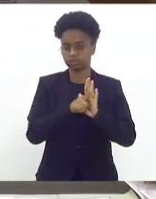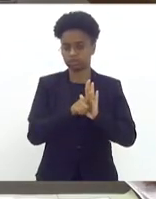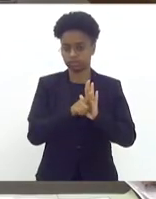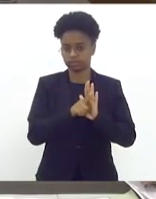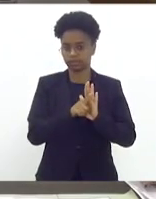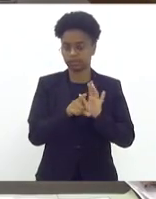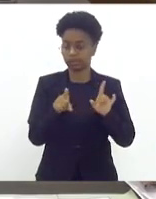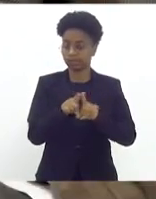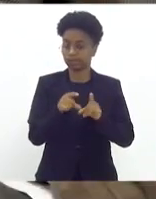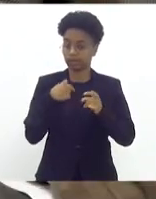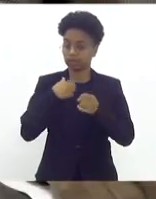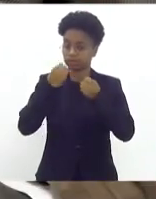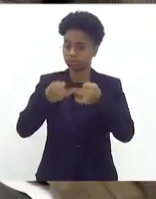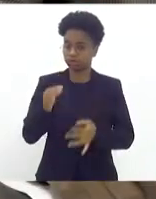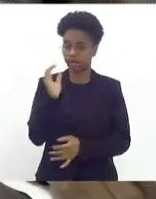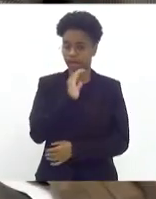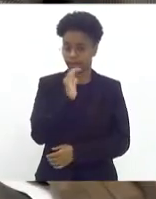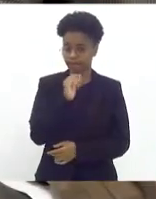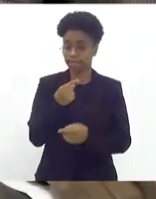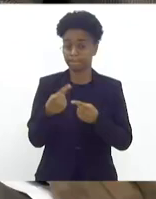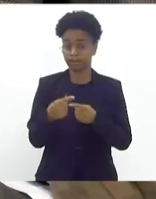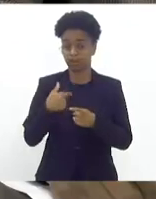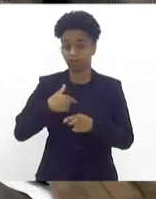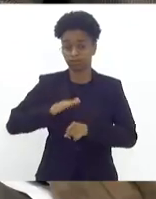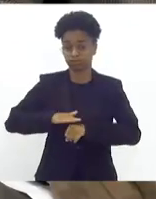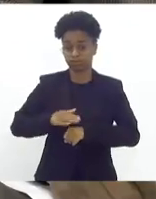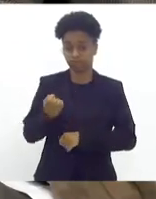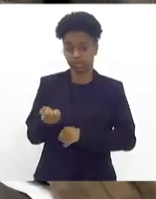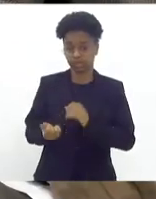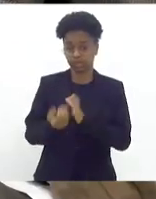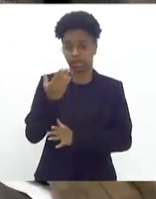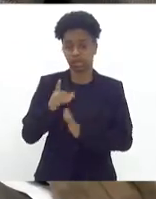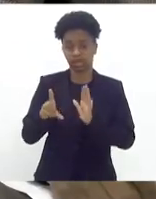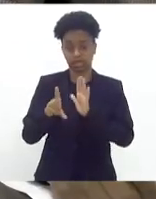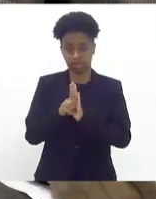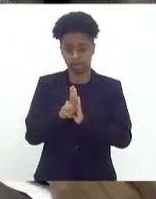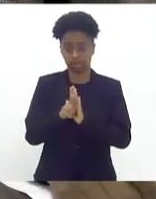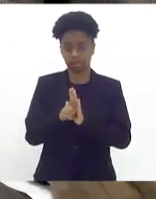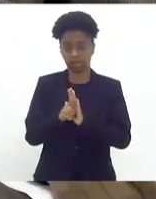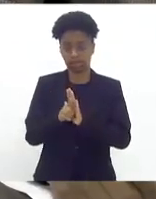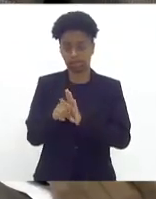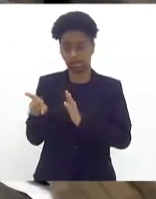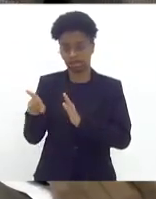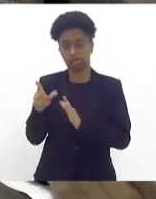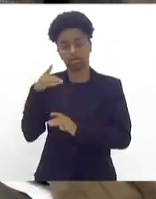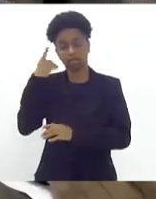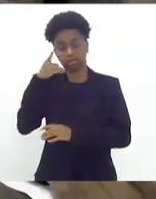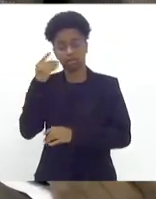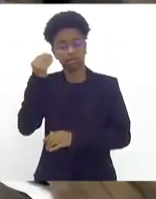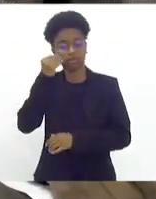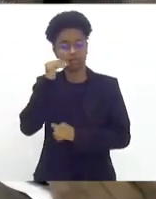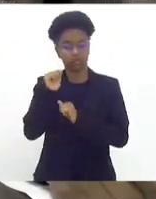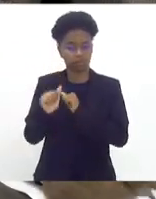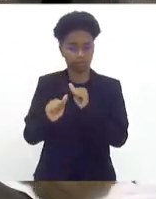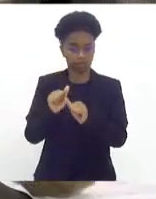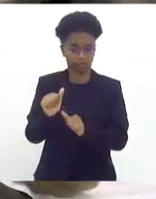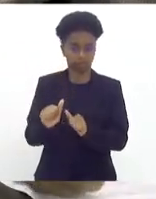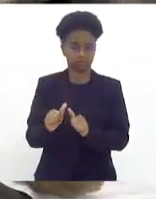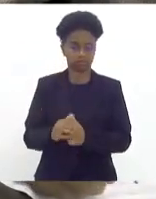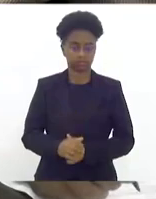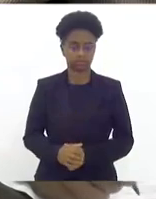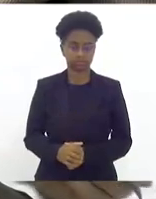e justifico rapidamente, porque eu sou autor da lei original que o deputado Alan Lopes está querendo alterar.